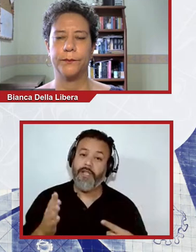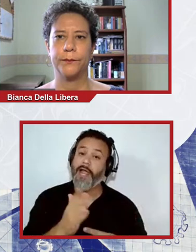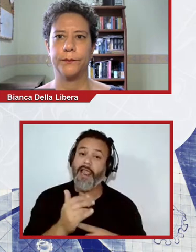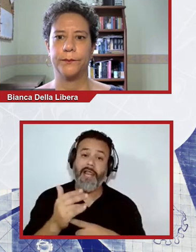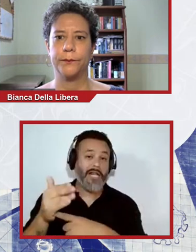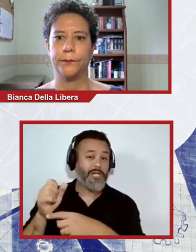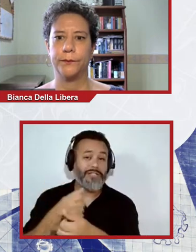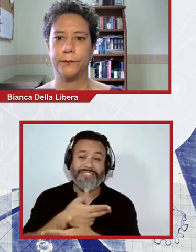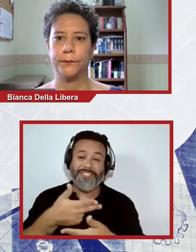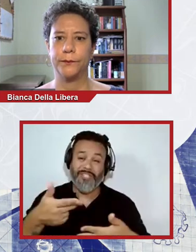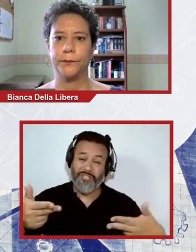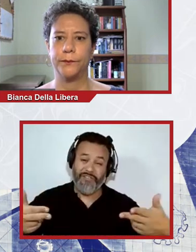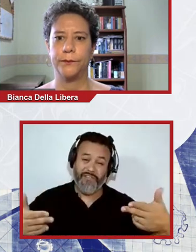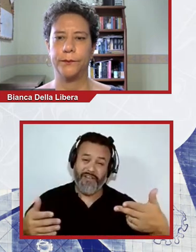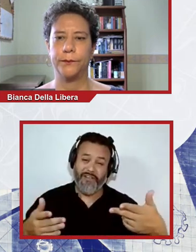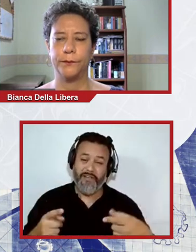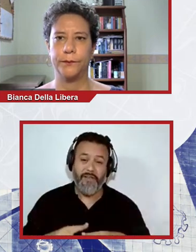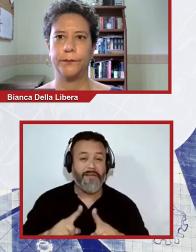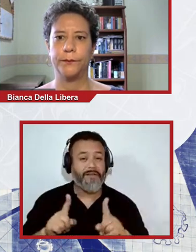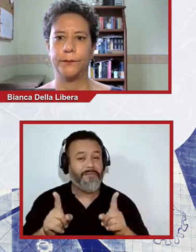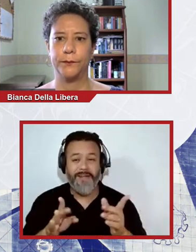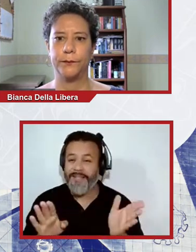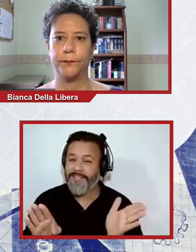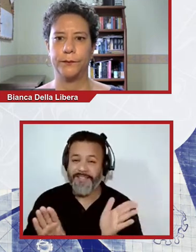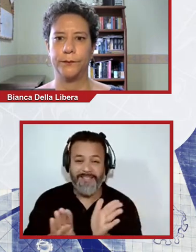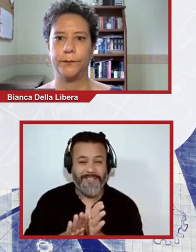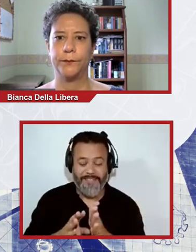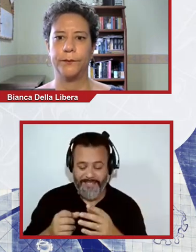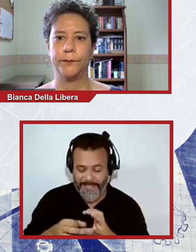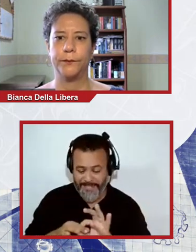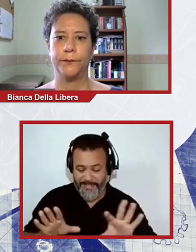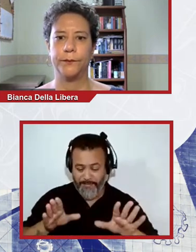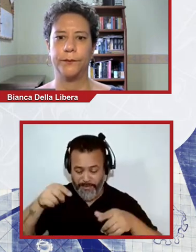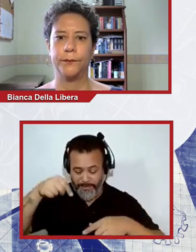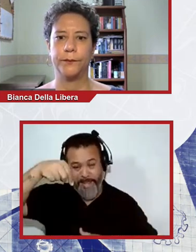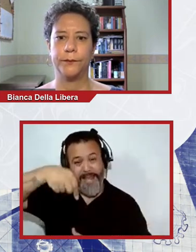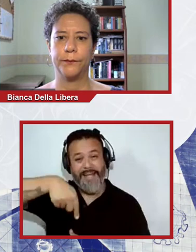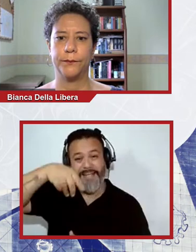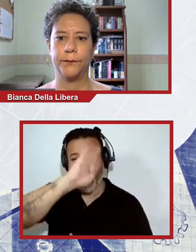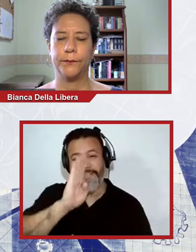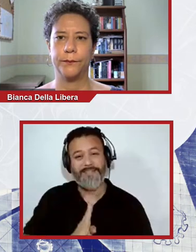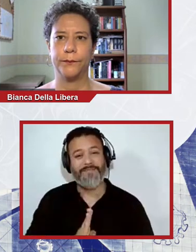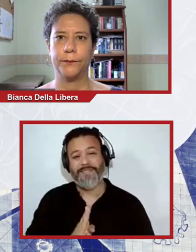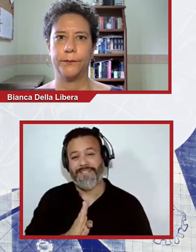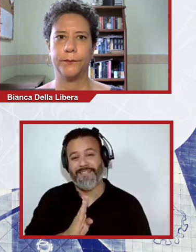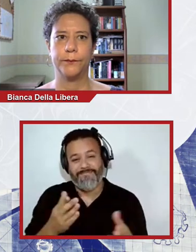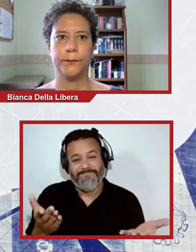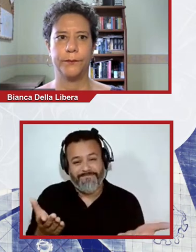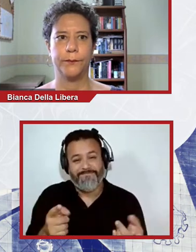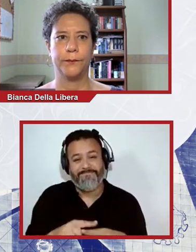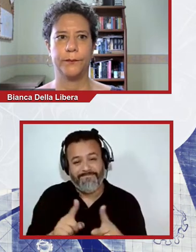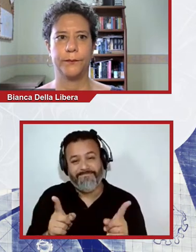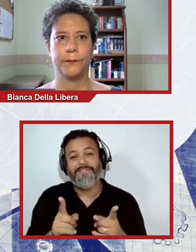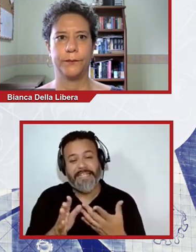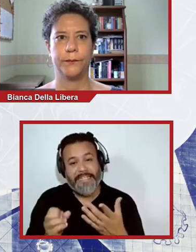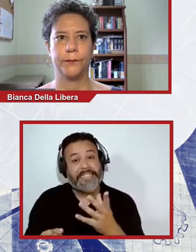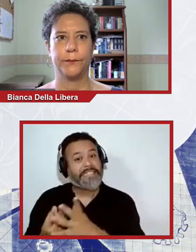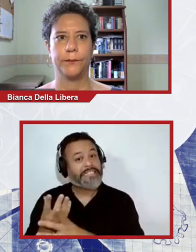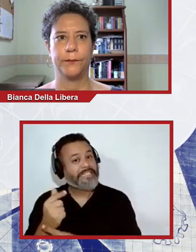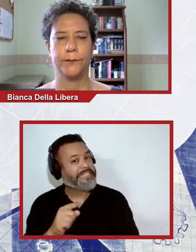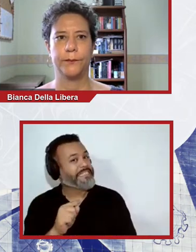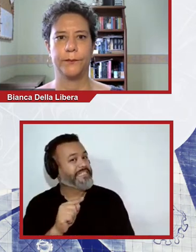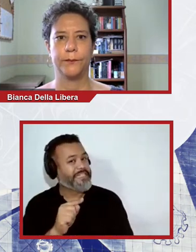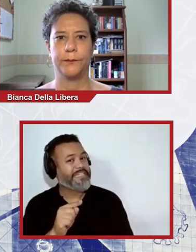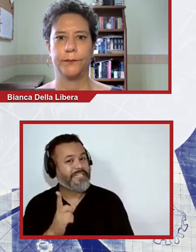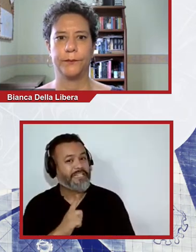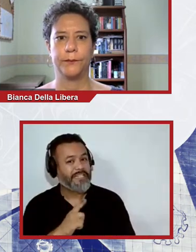dessas tecnologias não estão à nossa disponibilidade aqui no Brasil, Ronaldo. Mas muitas já começam a existir. Por exemplo, o Occam AI,